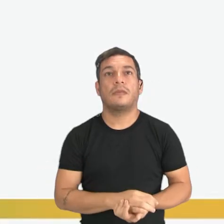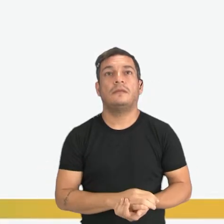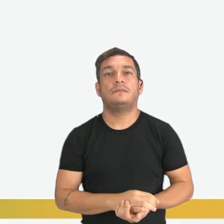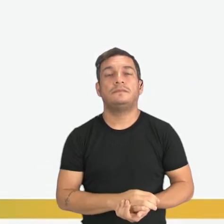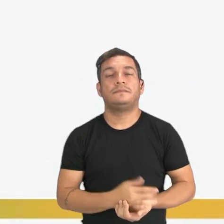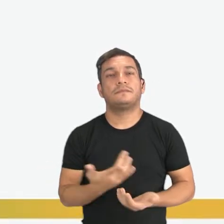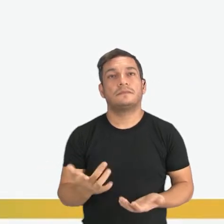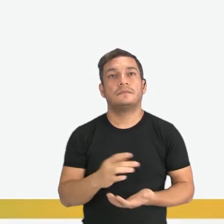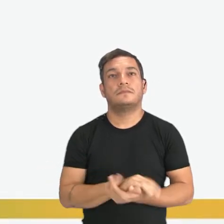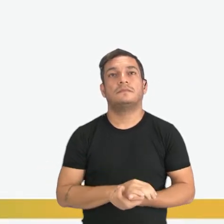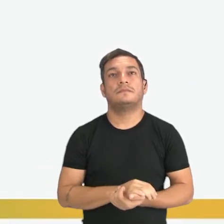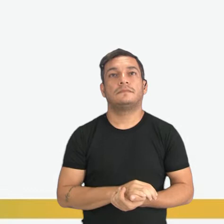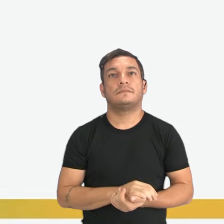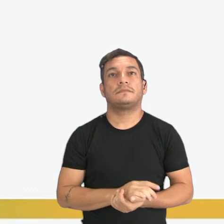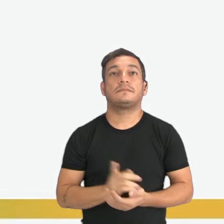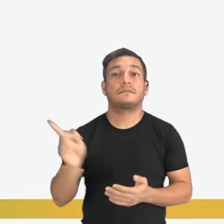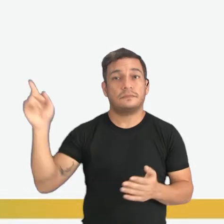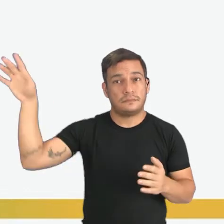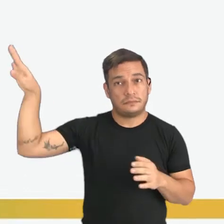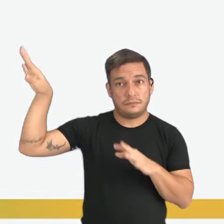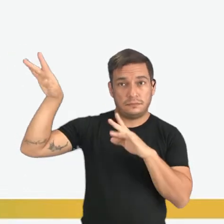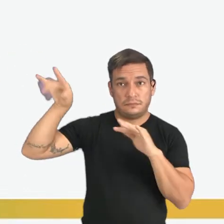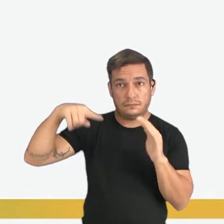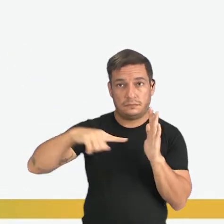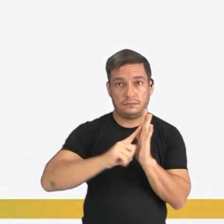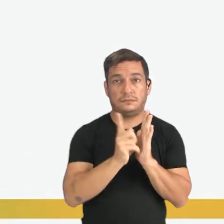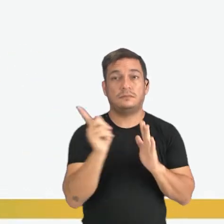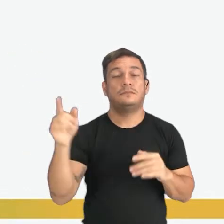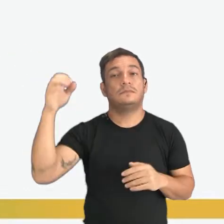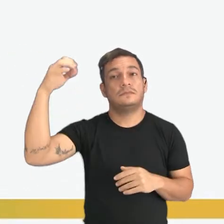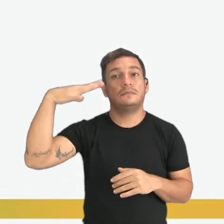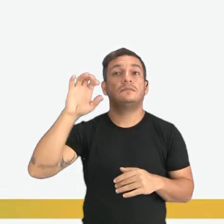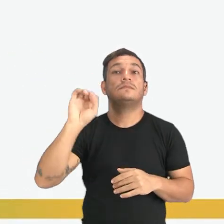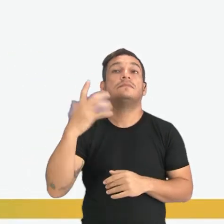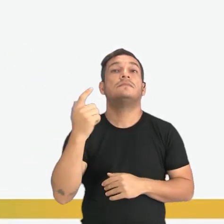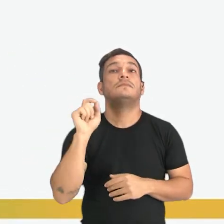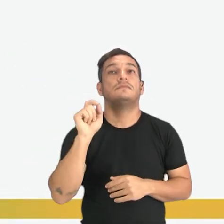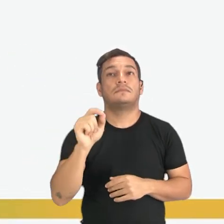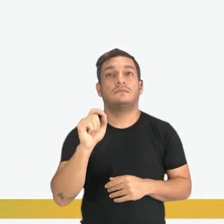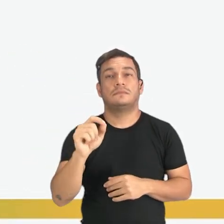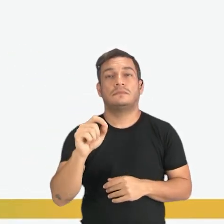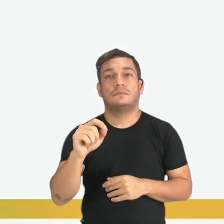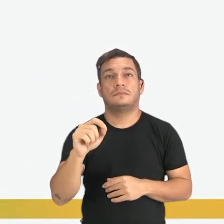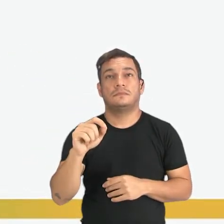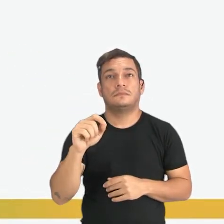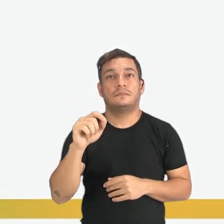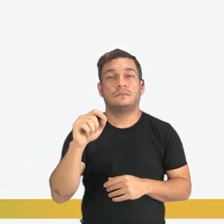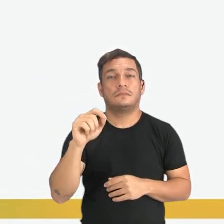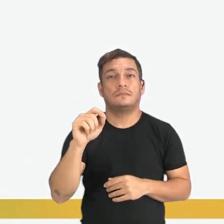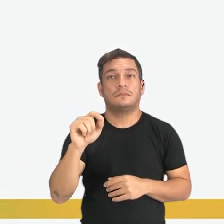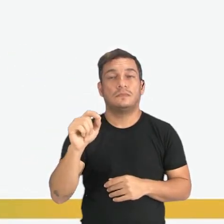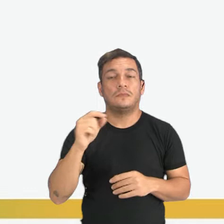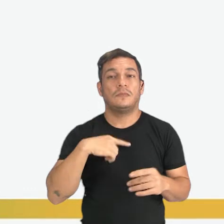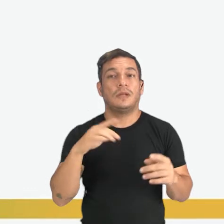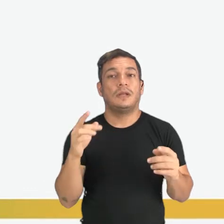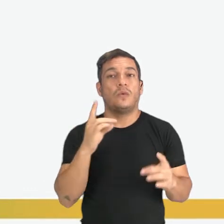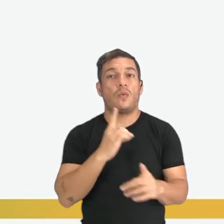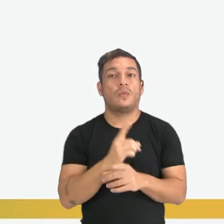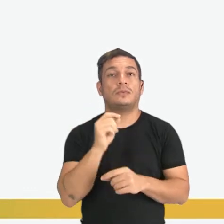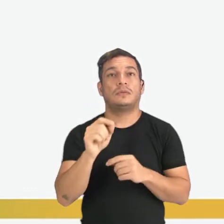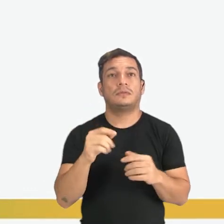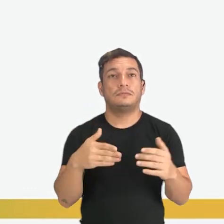Então, vamos lá. A reflexão de luz acontece quando o raio de luz encontra